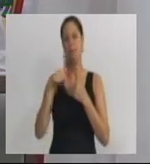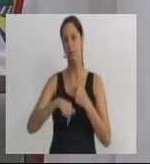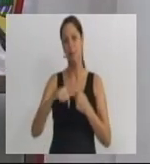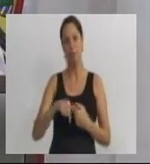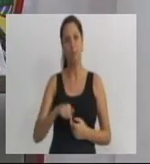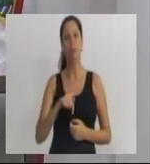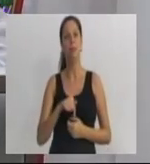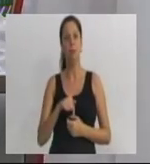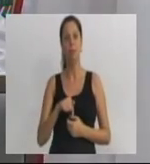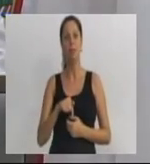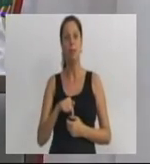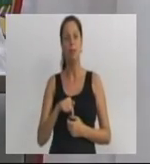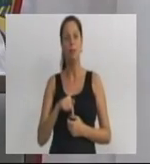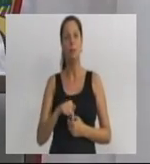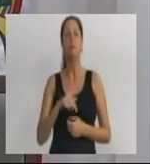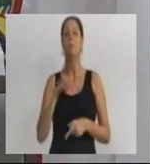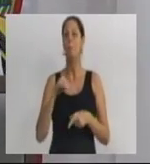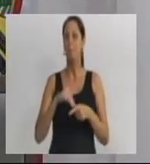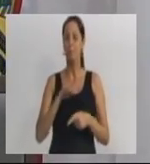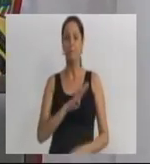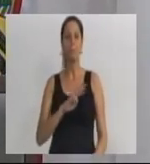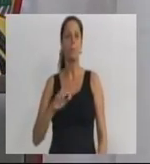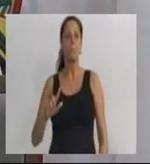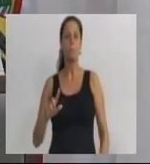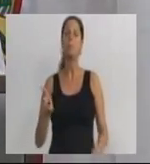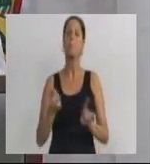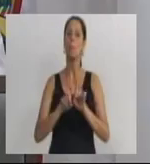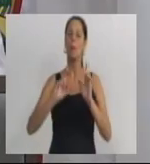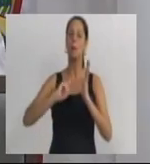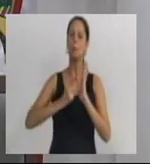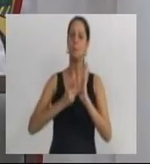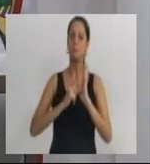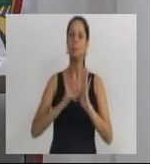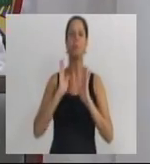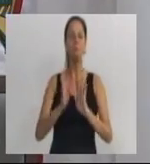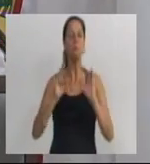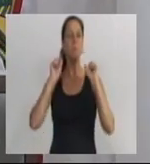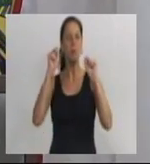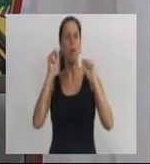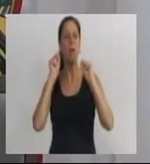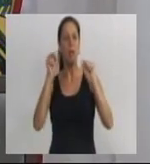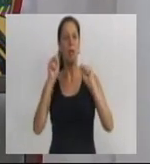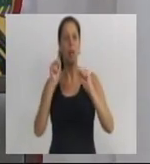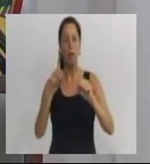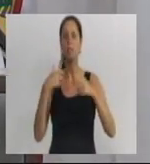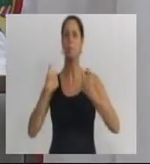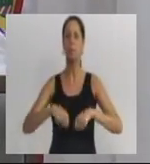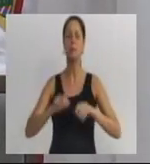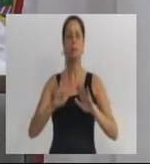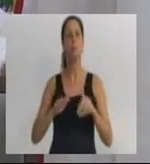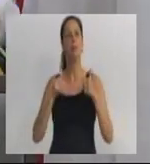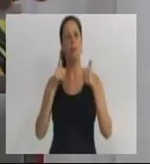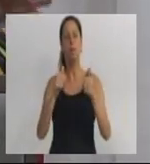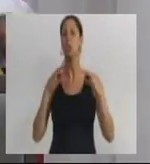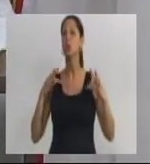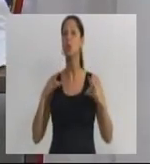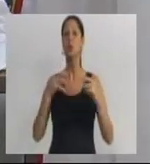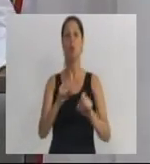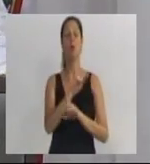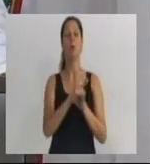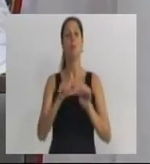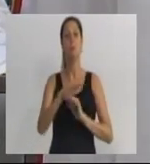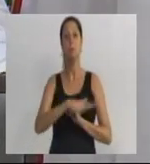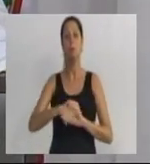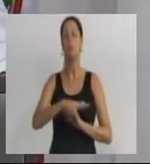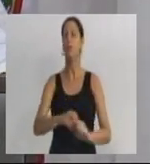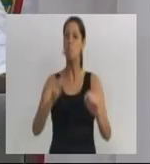do nosso município. Os sindicatos têm protestado, todos têm protestado, a sociedade como um